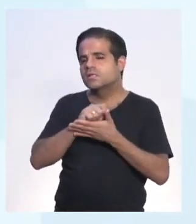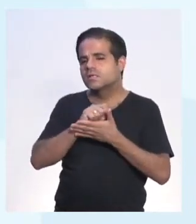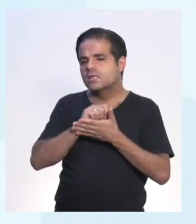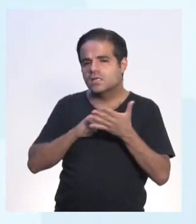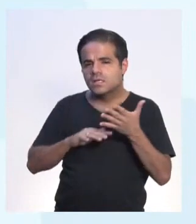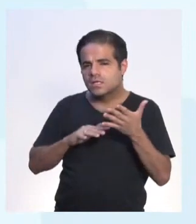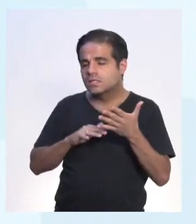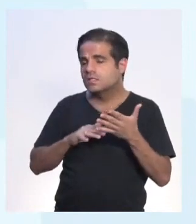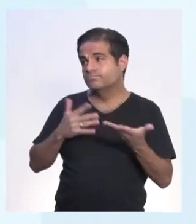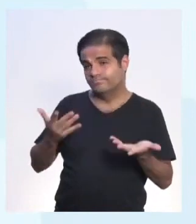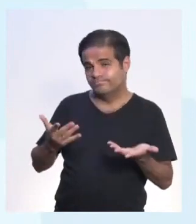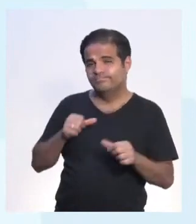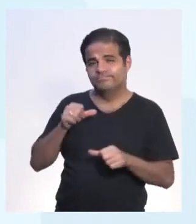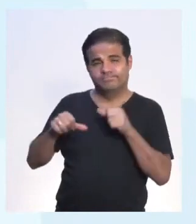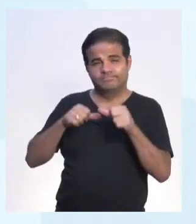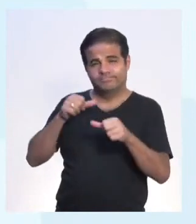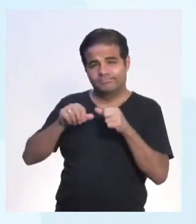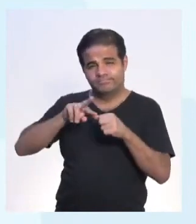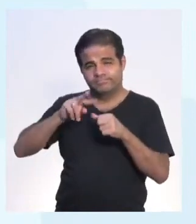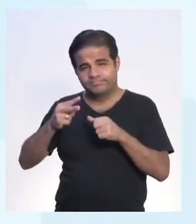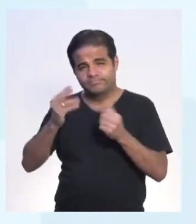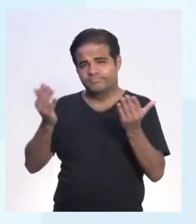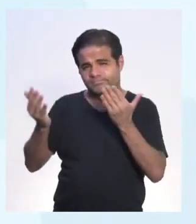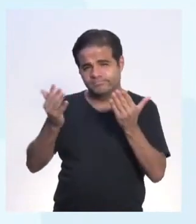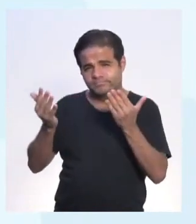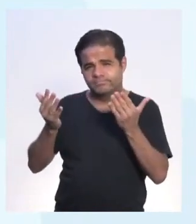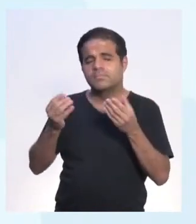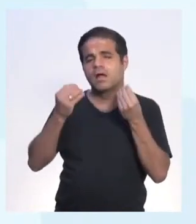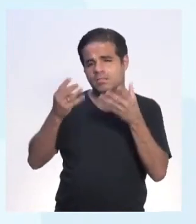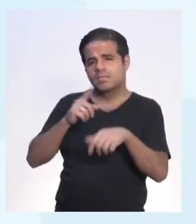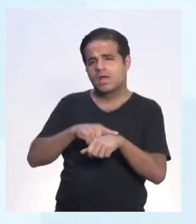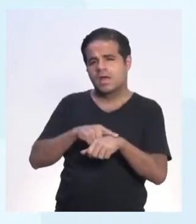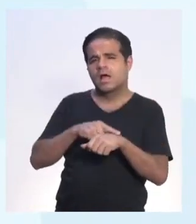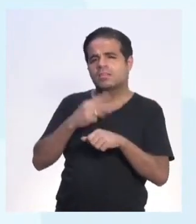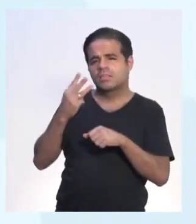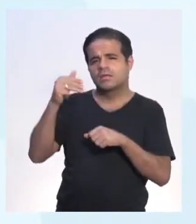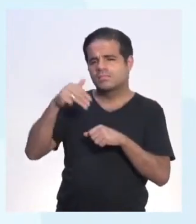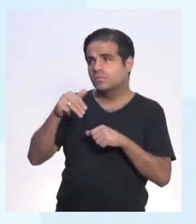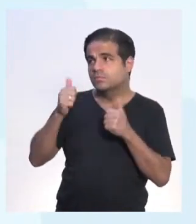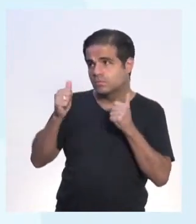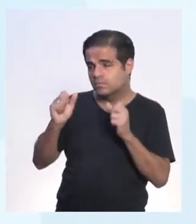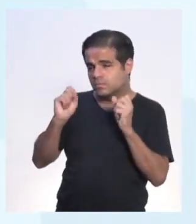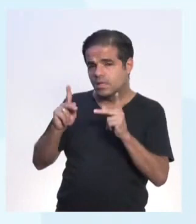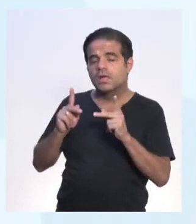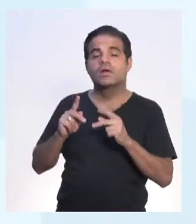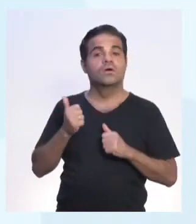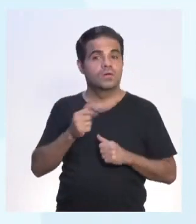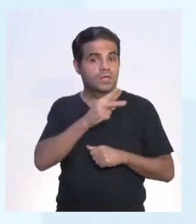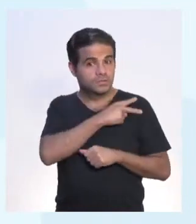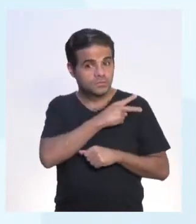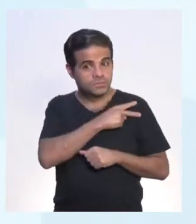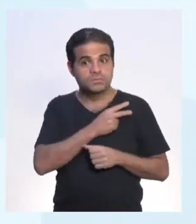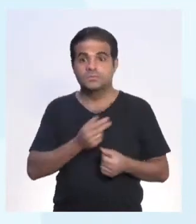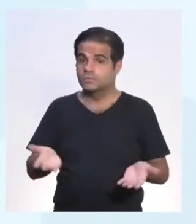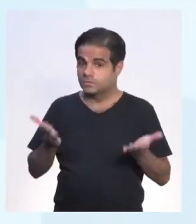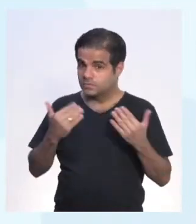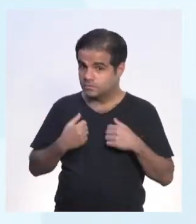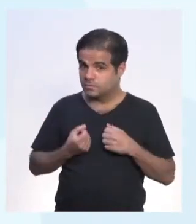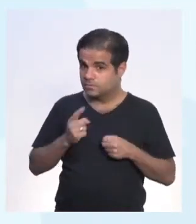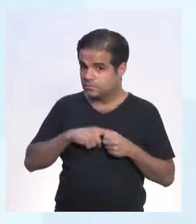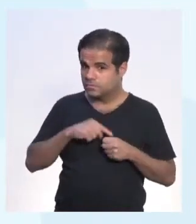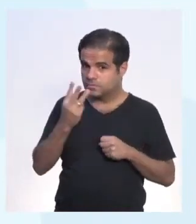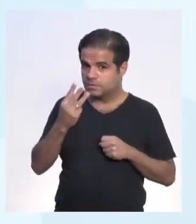Como eles vão ter que transformar em decimal e depois comparar? 3 minutos, professora Inês. Muito bem. Pessoal da segunda série do ensino médio, voltamos em